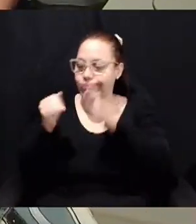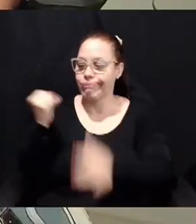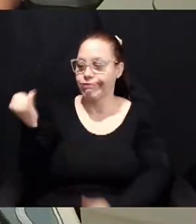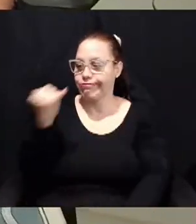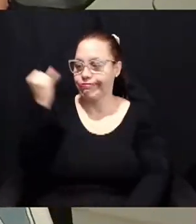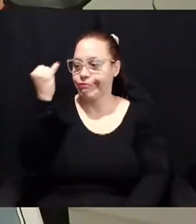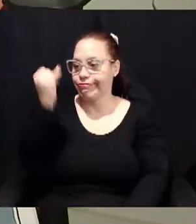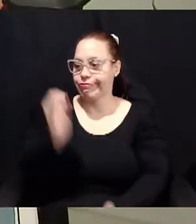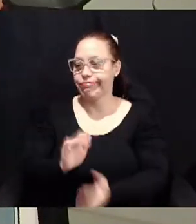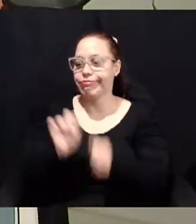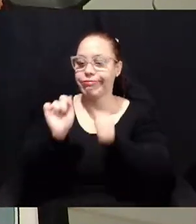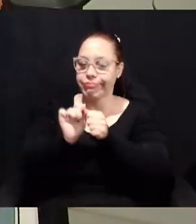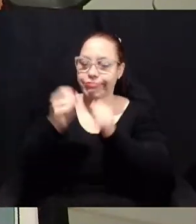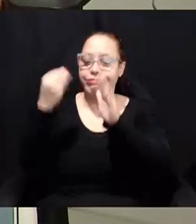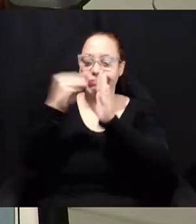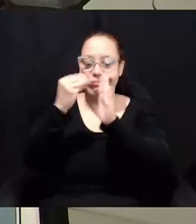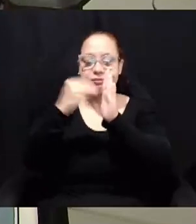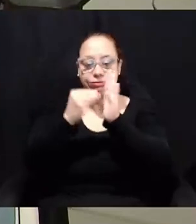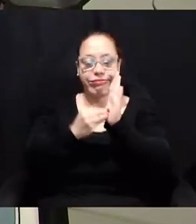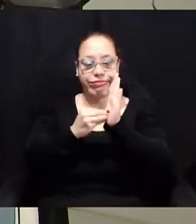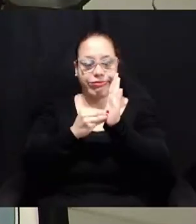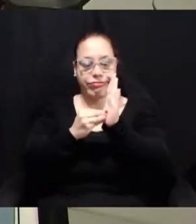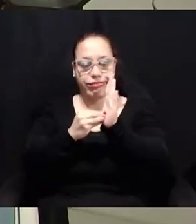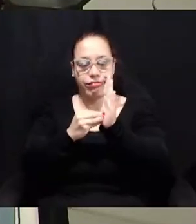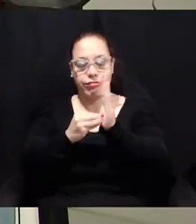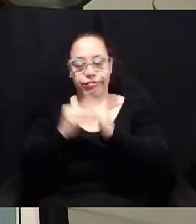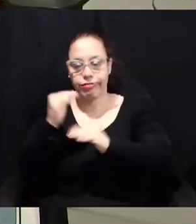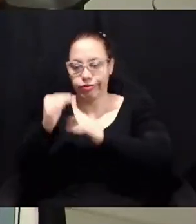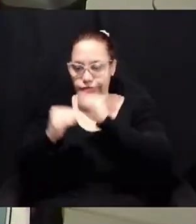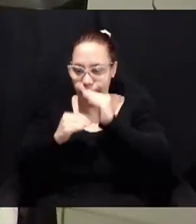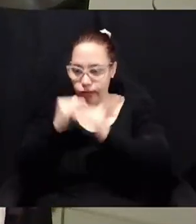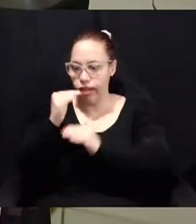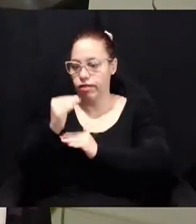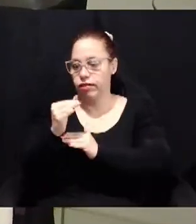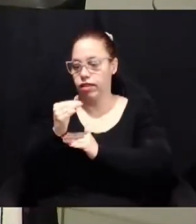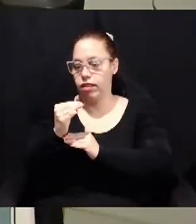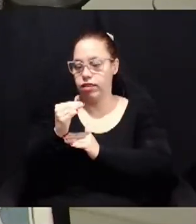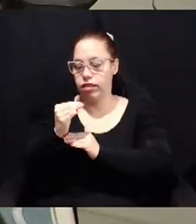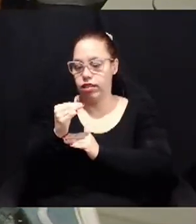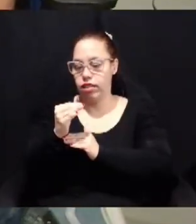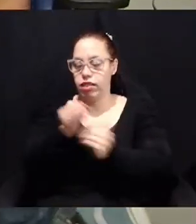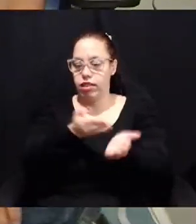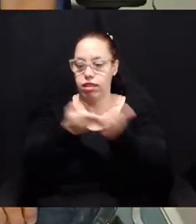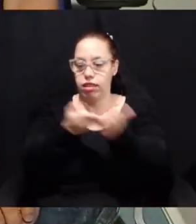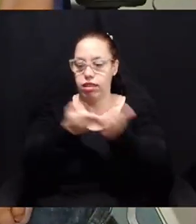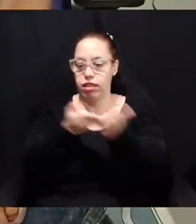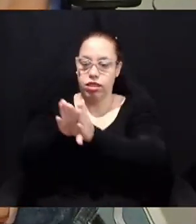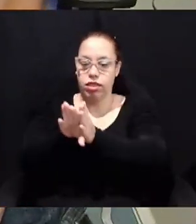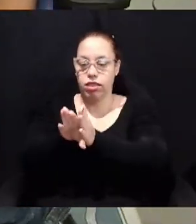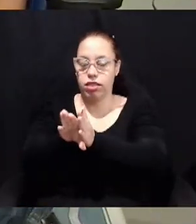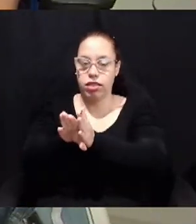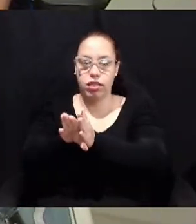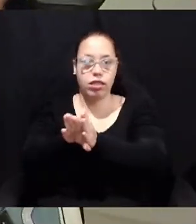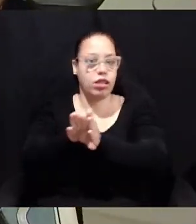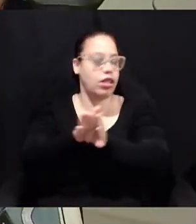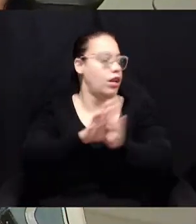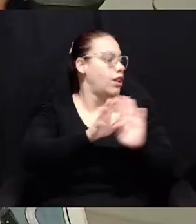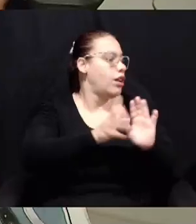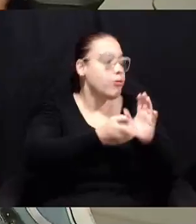fazer, publicar e dali pra frente o destino vai levando a gente pelos caminhos. Criar músculo, né? É